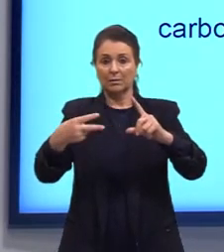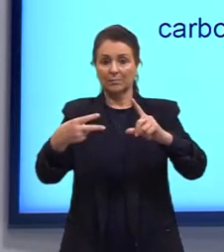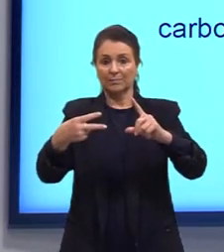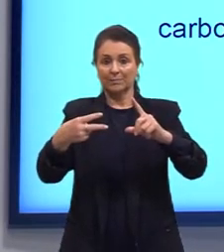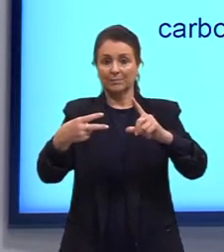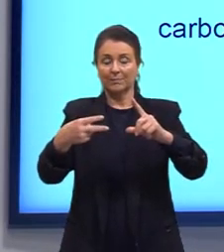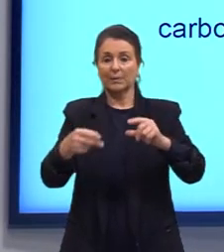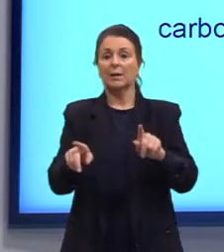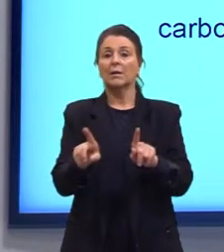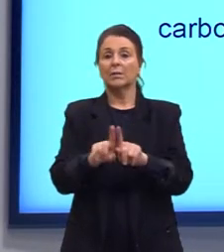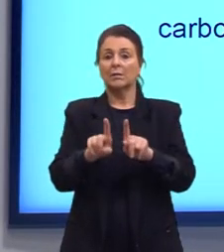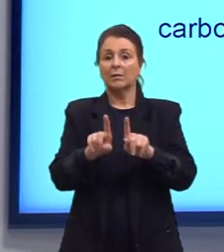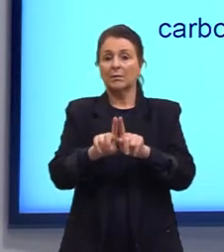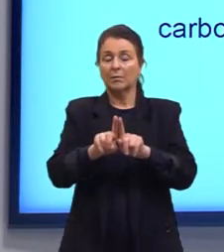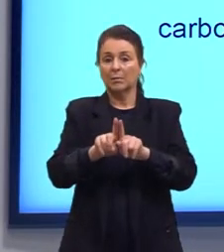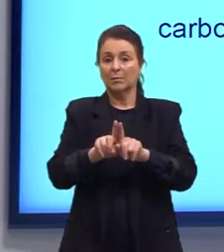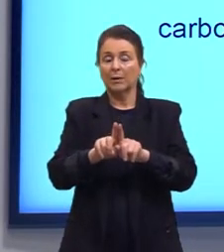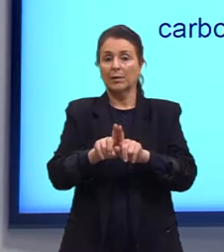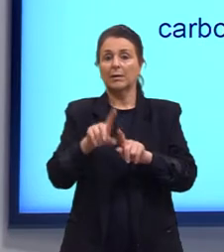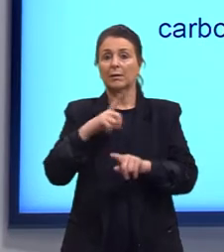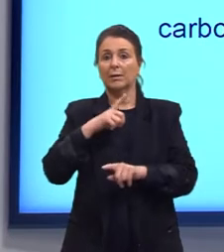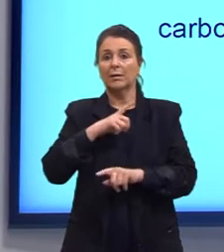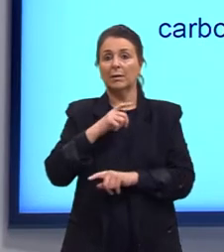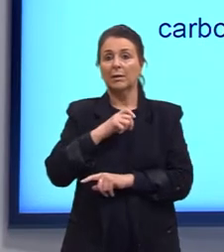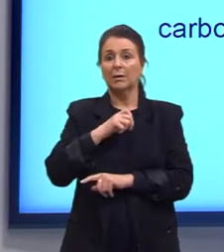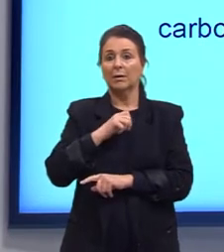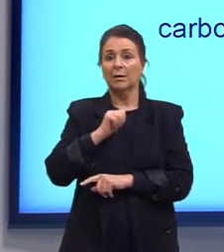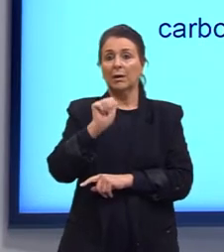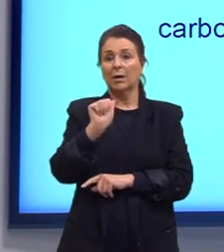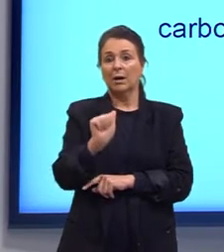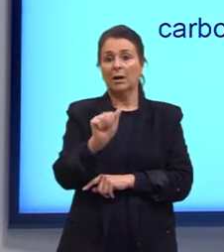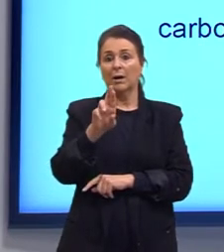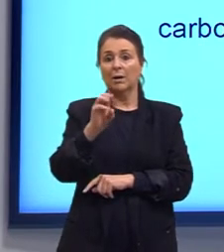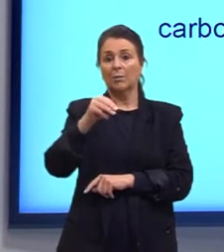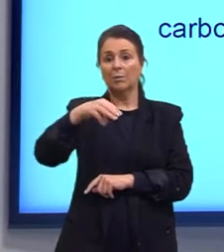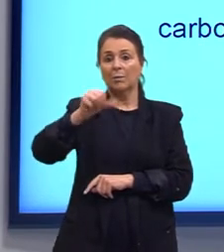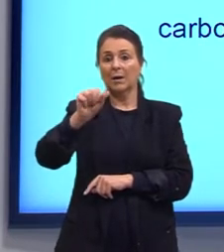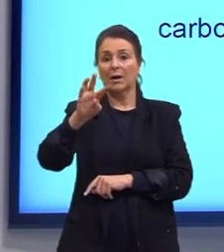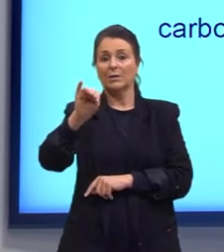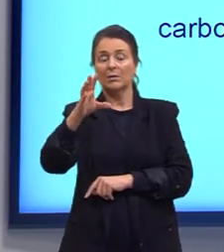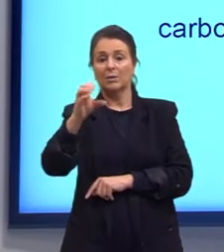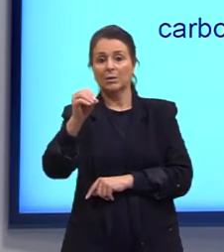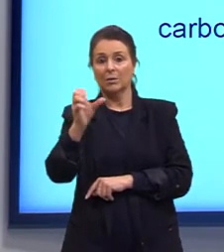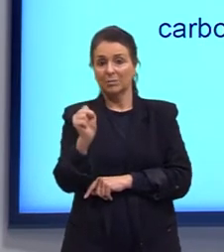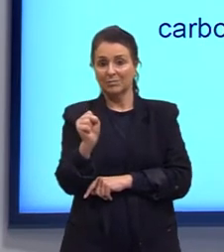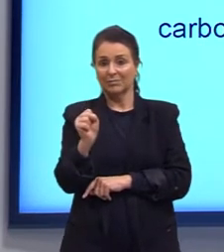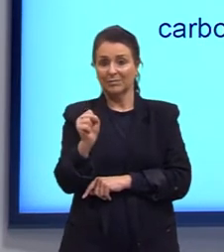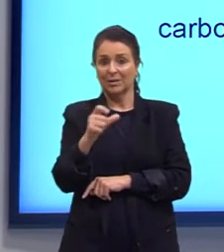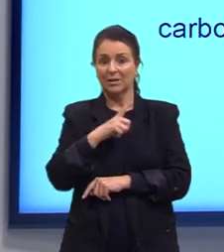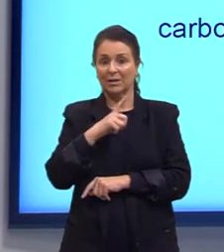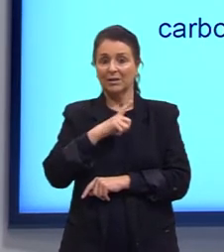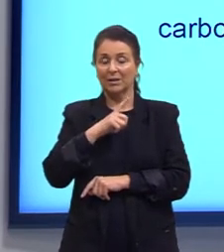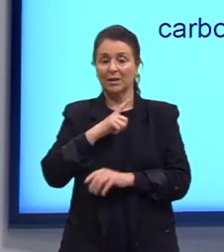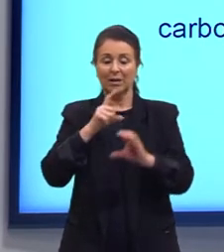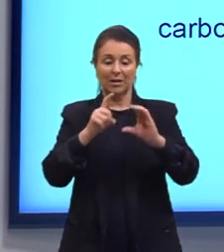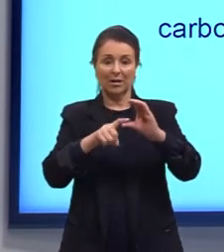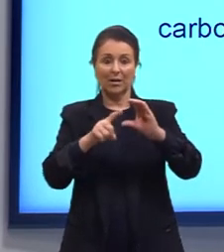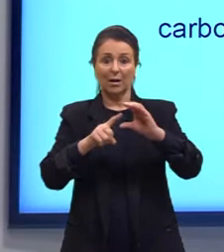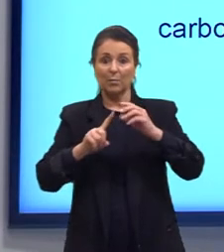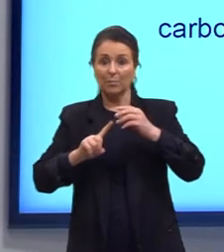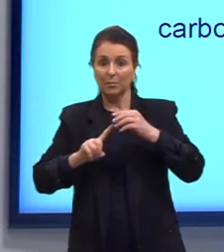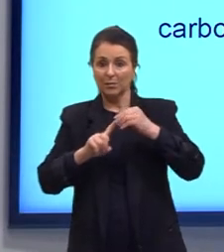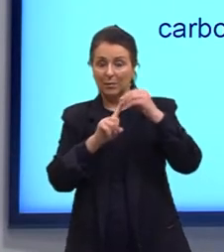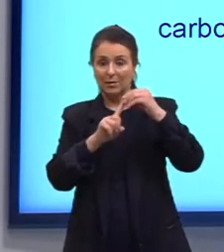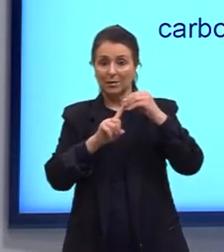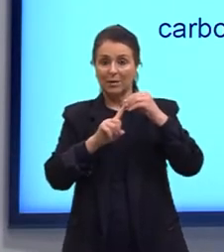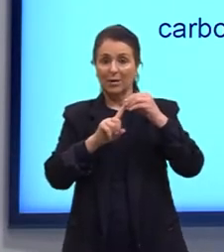também pode ter um alerta de arila ou Alex aromáticos que aí o nome já diz que é quando a minha cadeia principal é